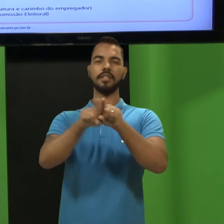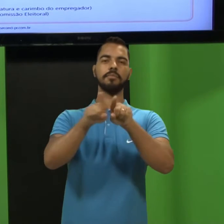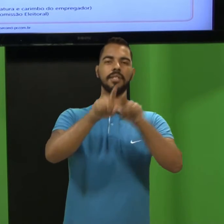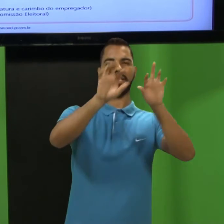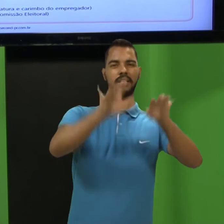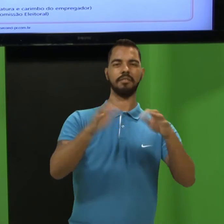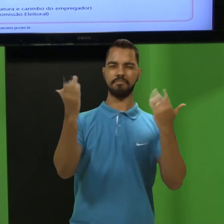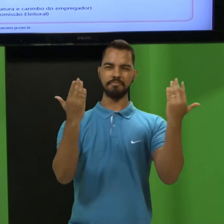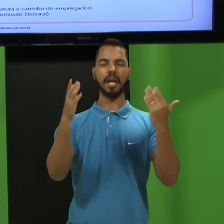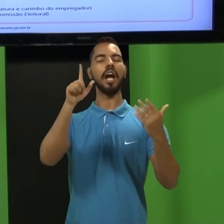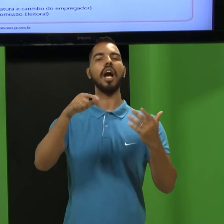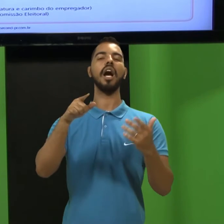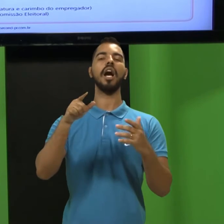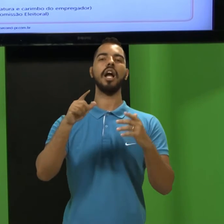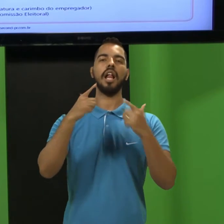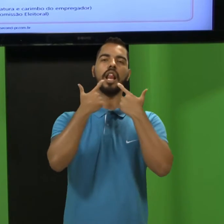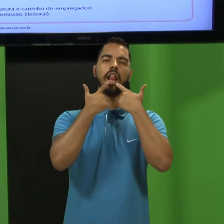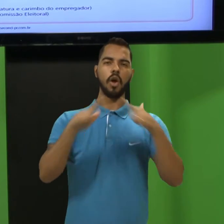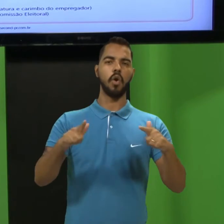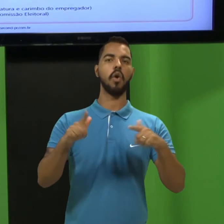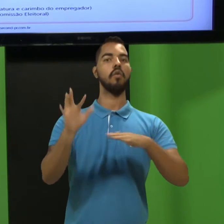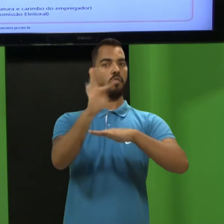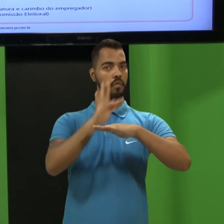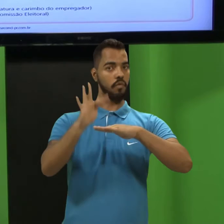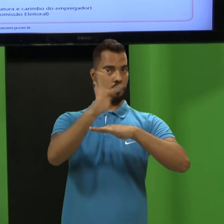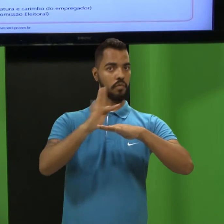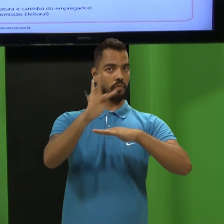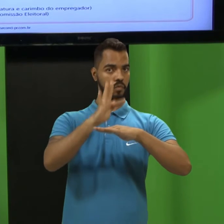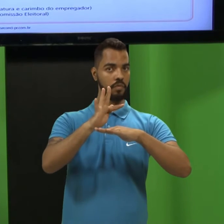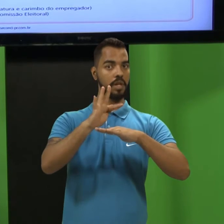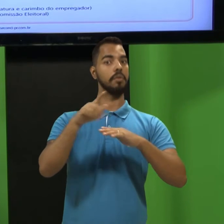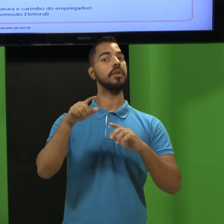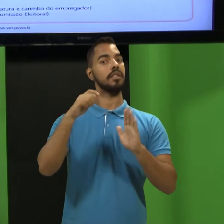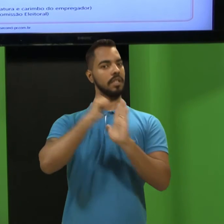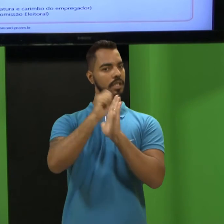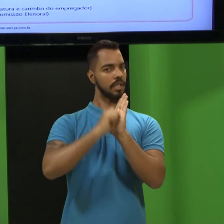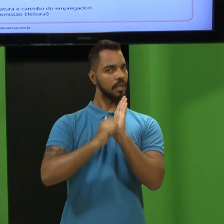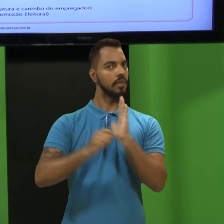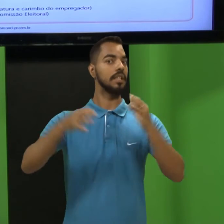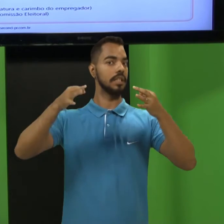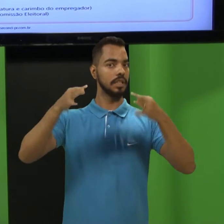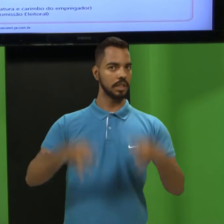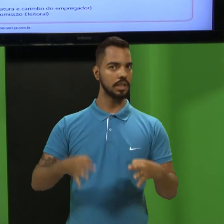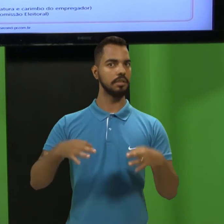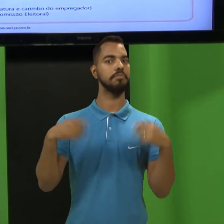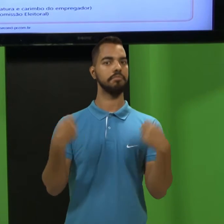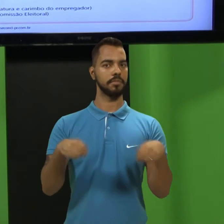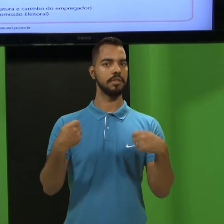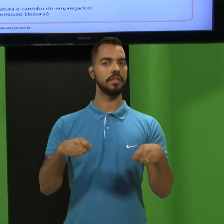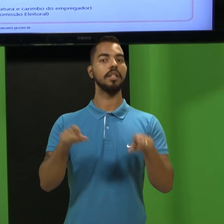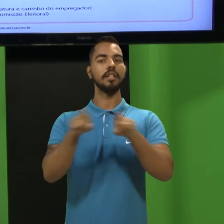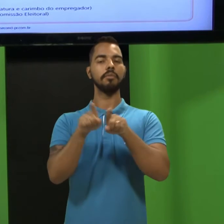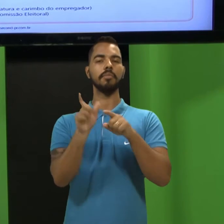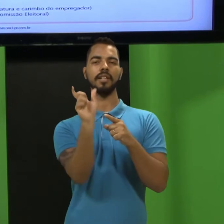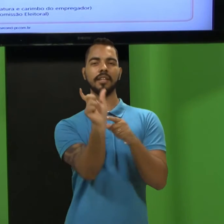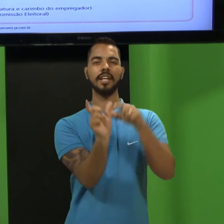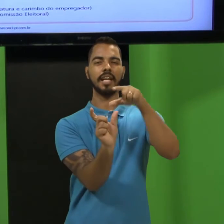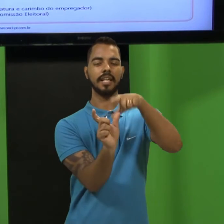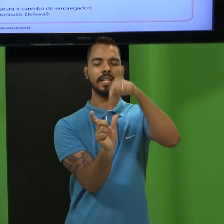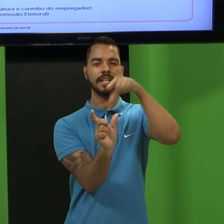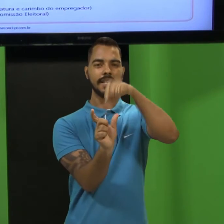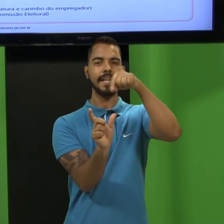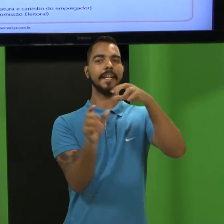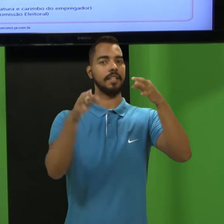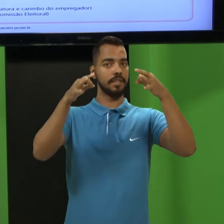documentos oficiais. Por isso, atente-se para a grafia correta e para a seleção de termos específicos relacionados